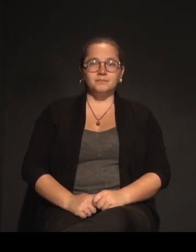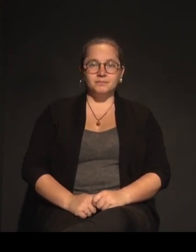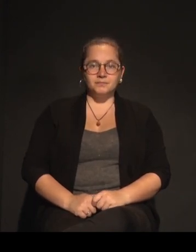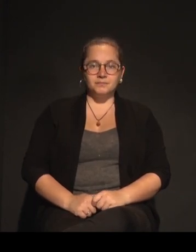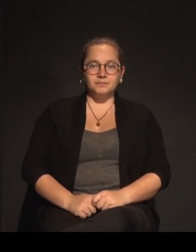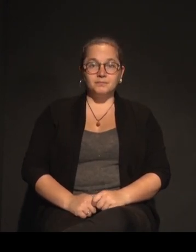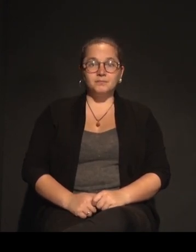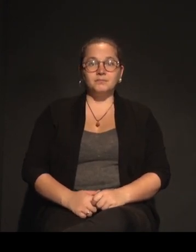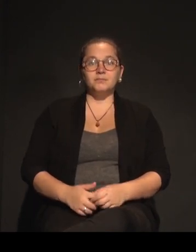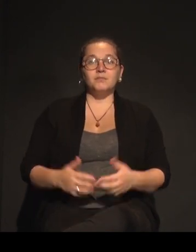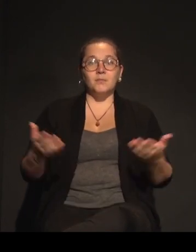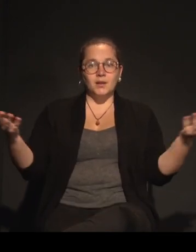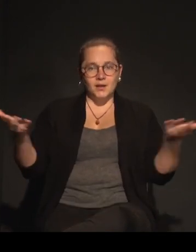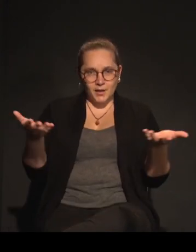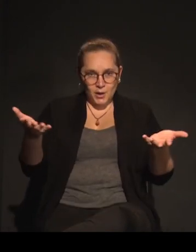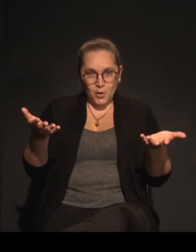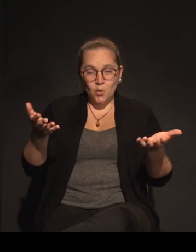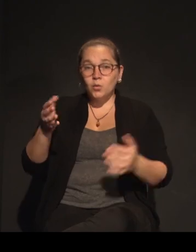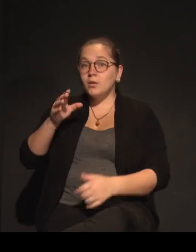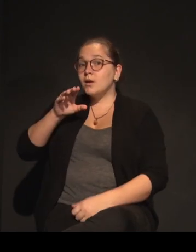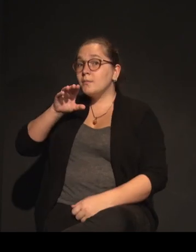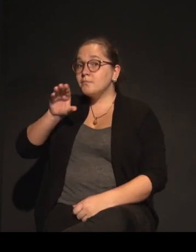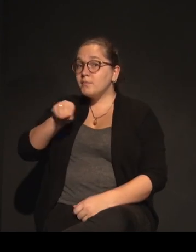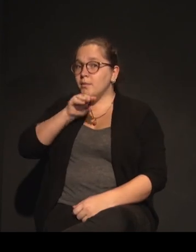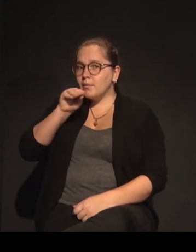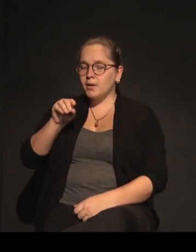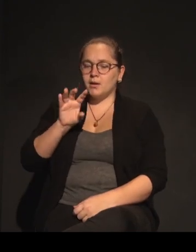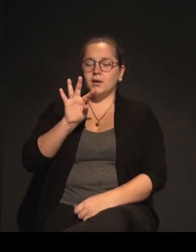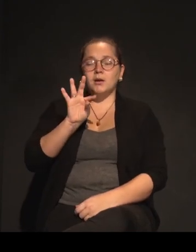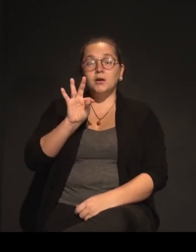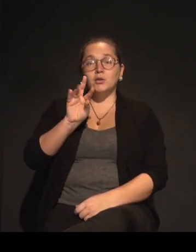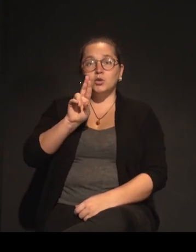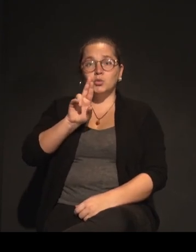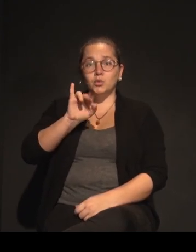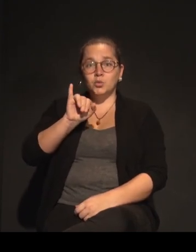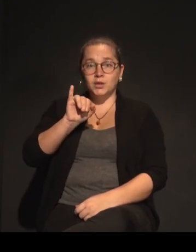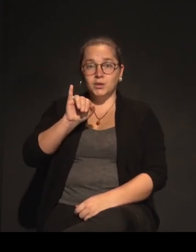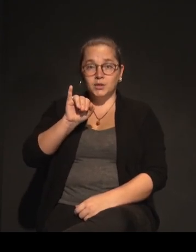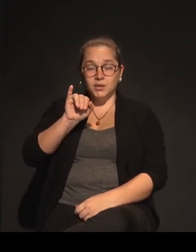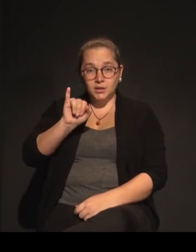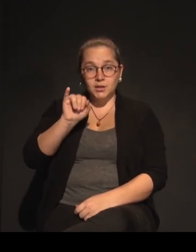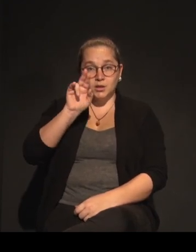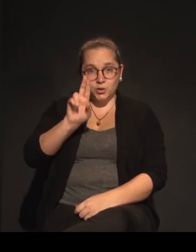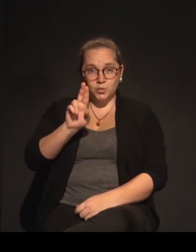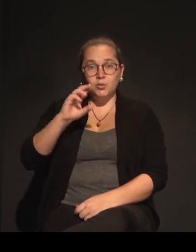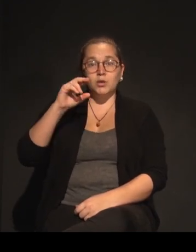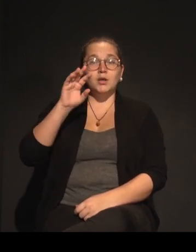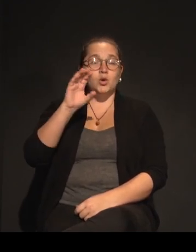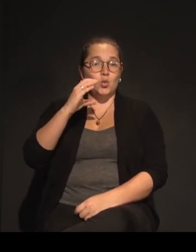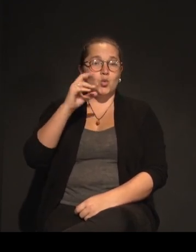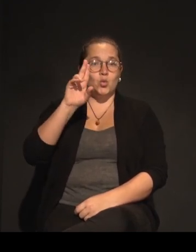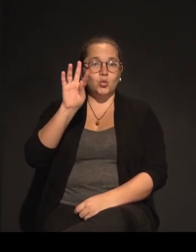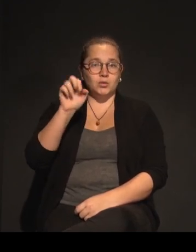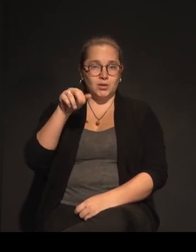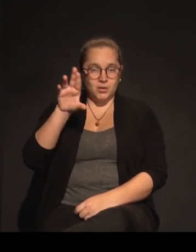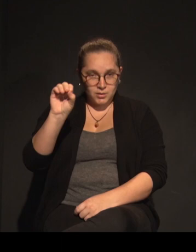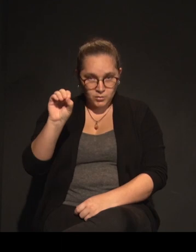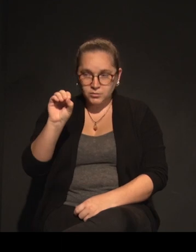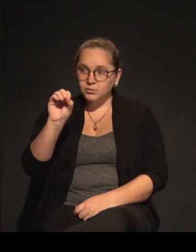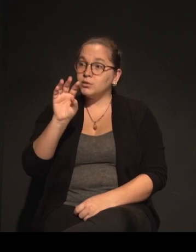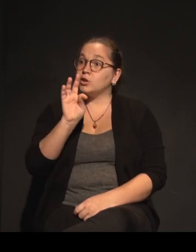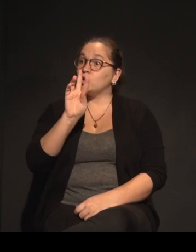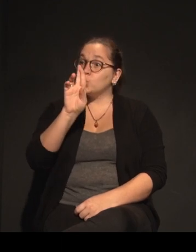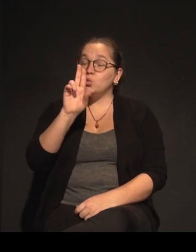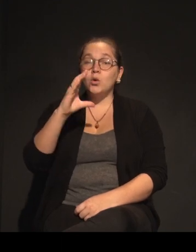eu sou falante da língua turca e tucano porque meu pai é tudo o que minha mãe por kanu